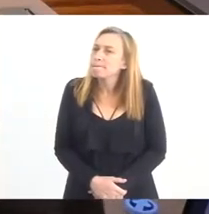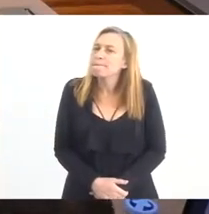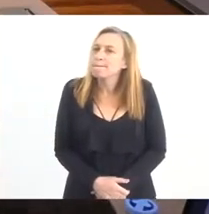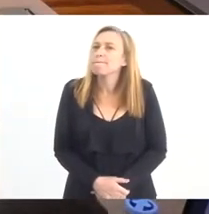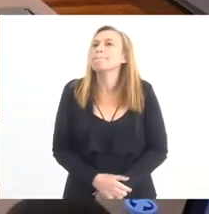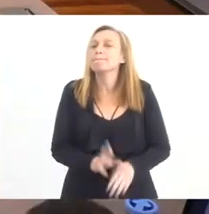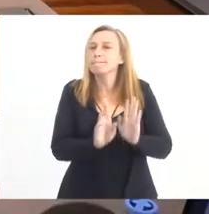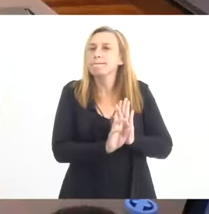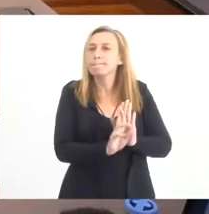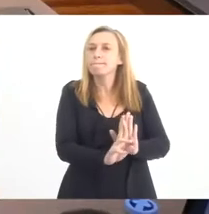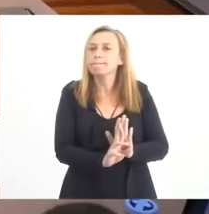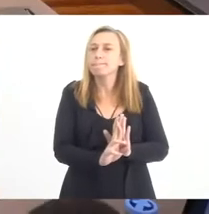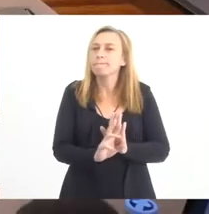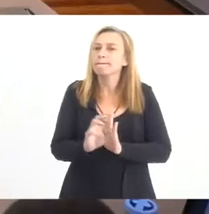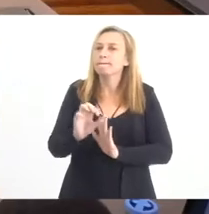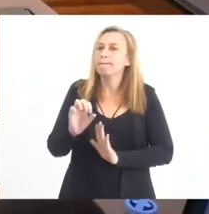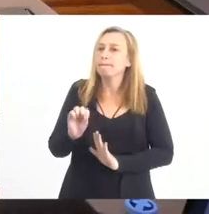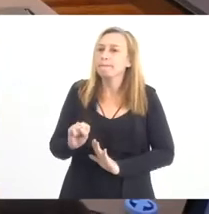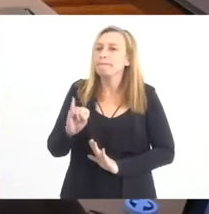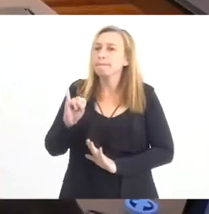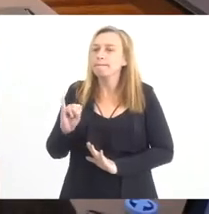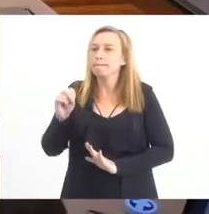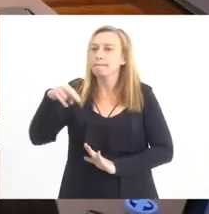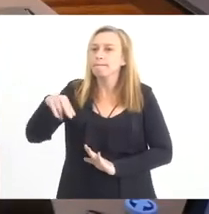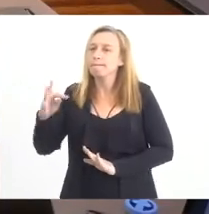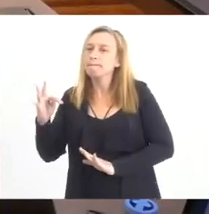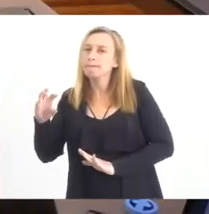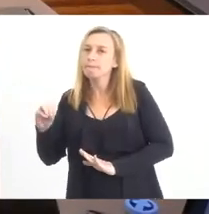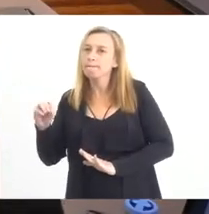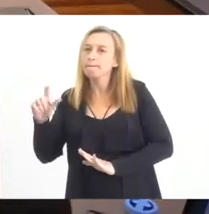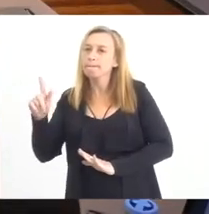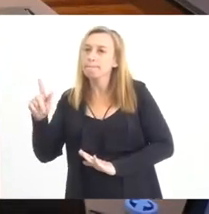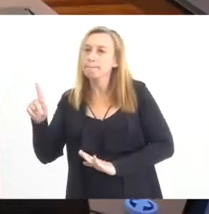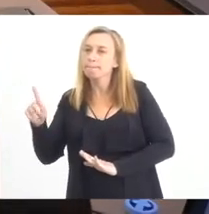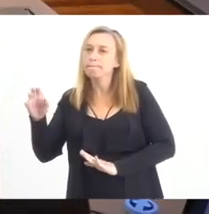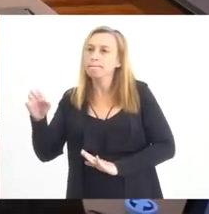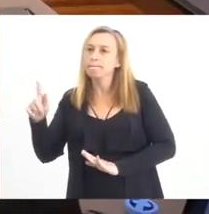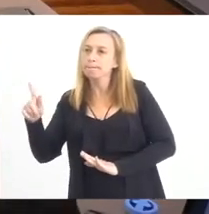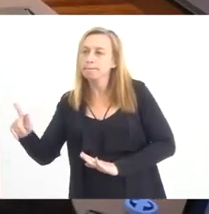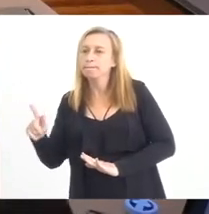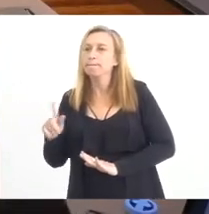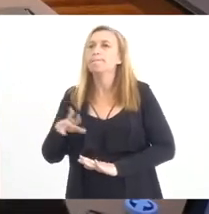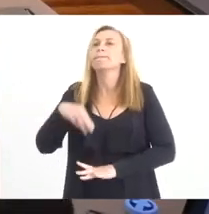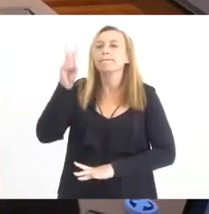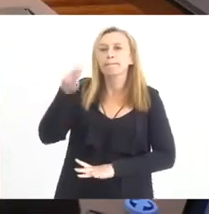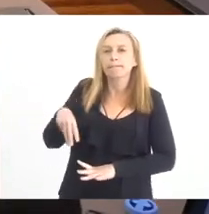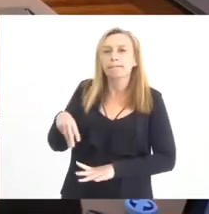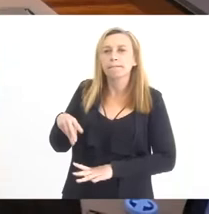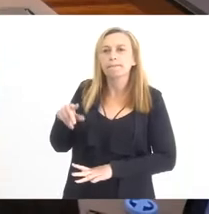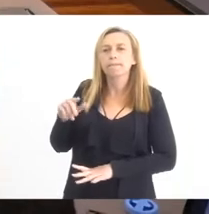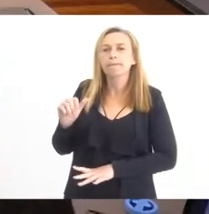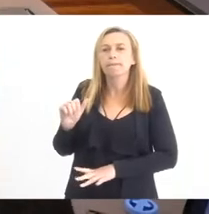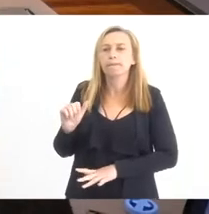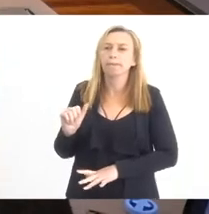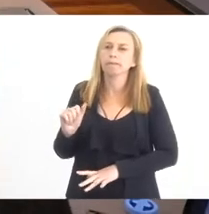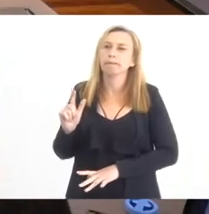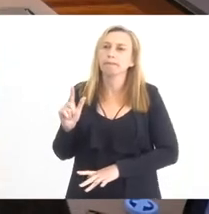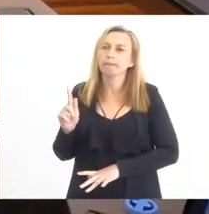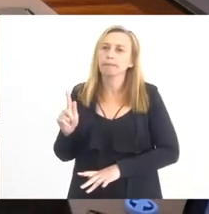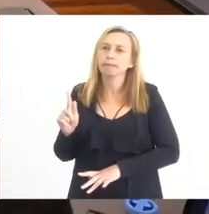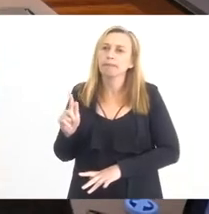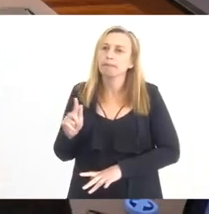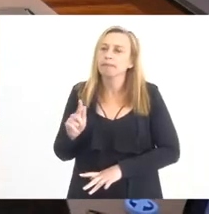O representante do Sintuperj. Quem vai fazer uso da palavra pelos técnicos? Gaúcho. Está ótimo,